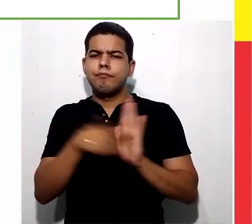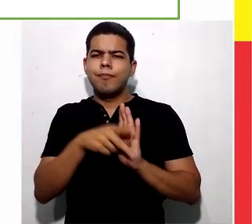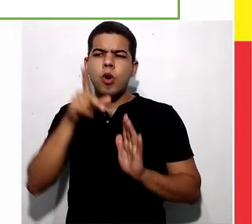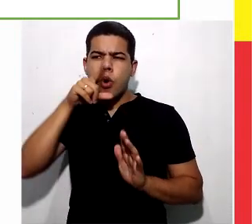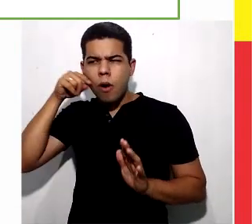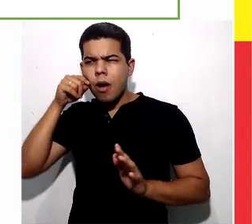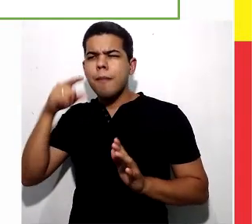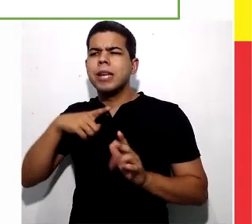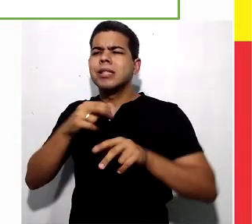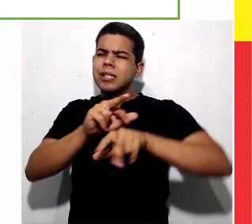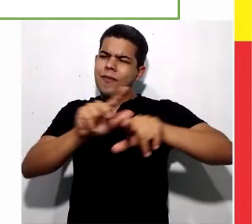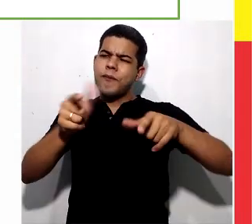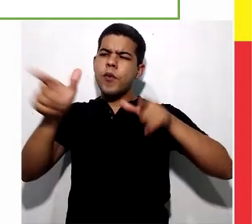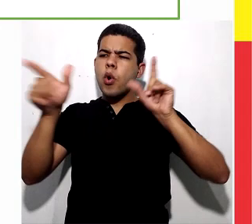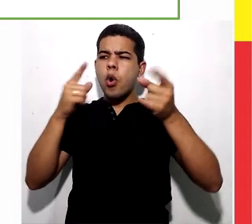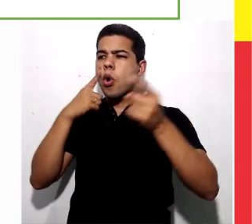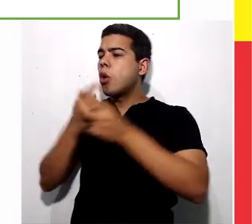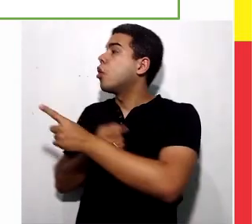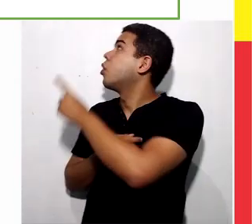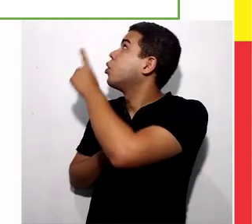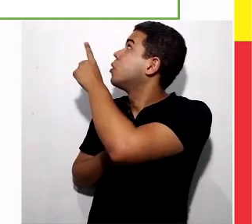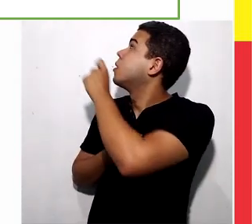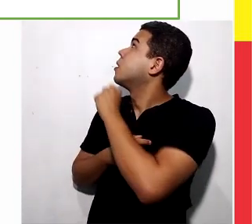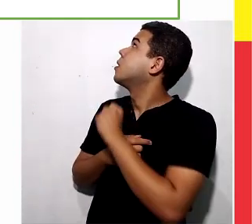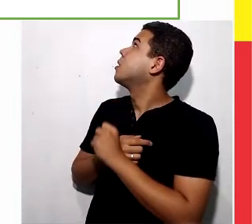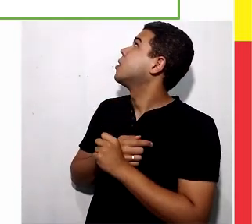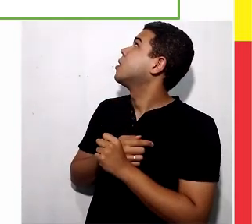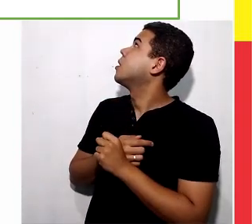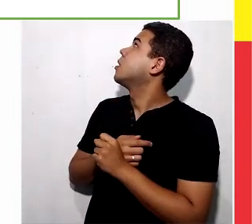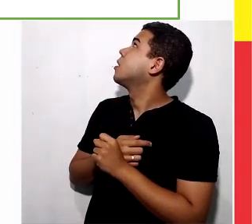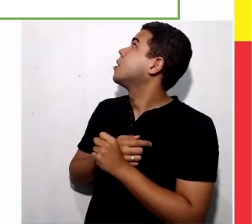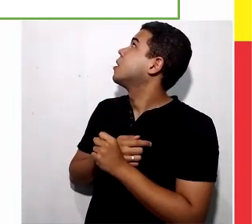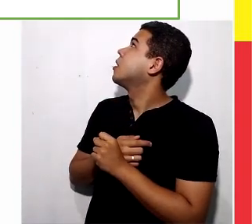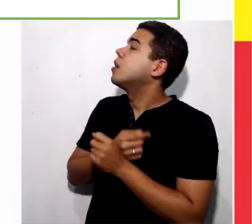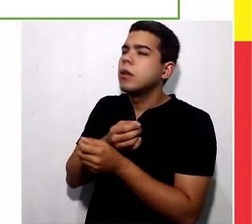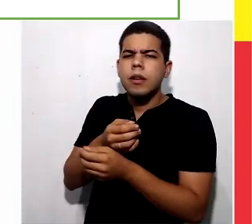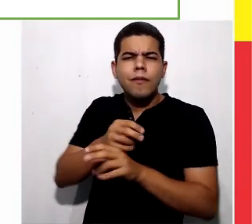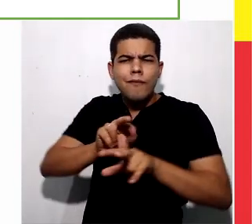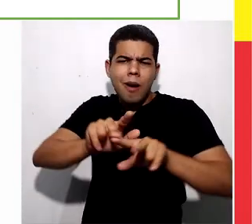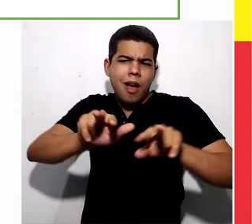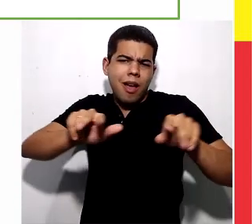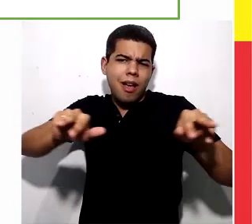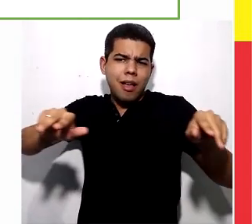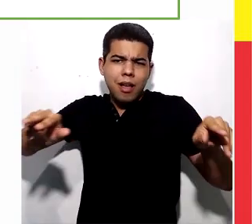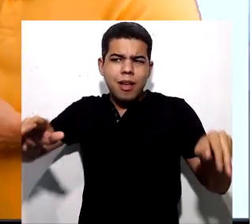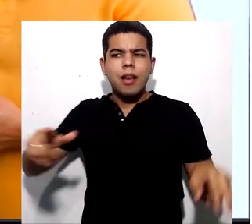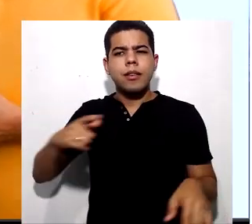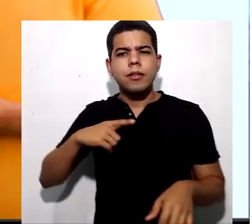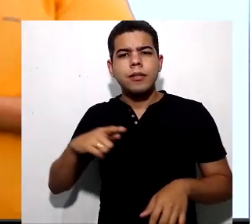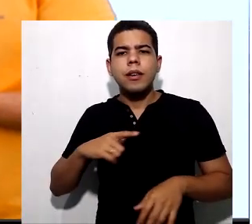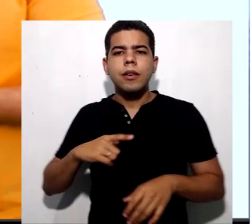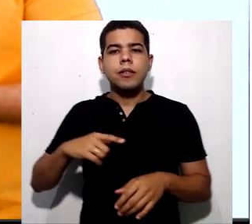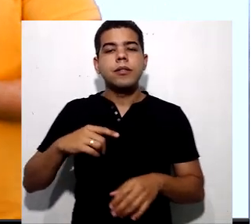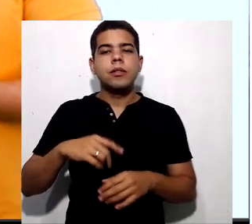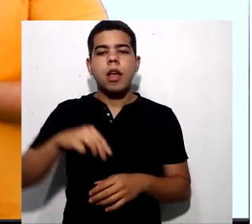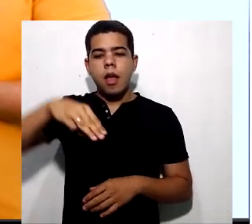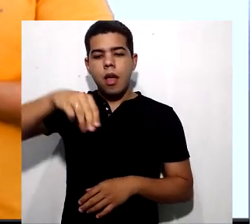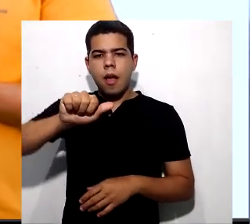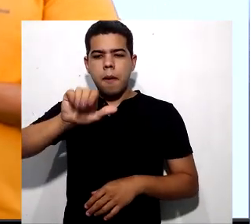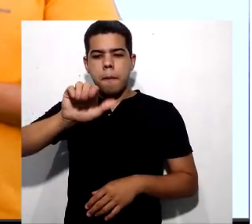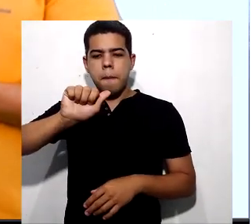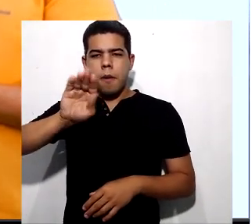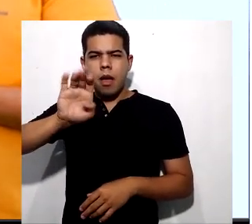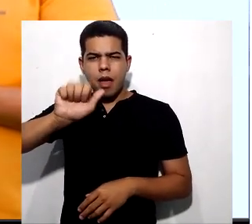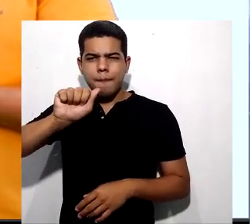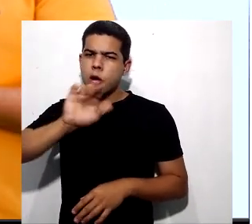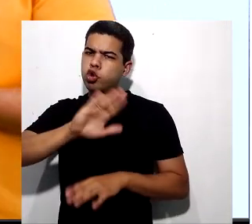o senhor Raimundo, nós temos a cartomante, o médico e Hans. E quando você fala justamente sobre Clarice Lispector e esta